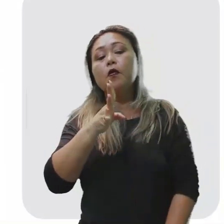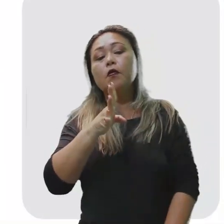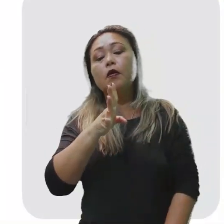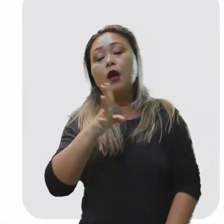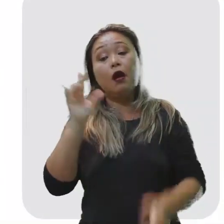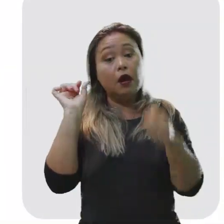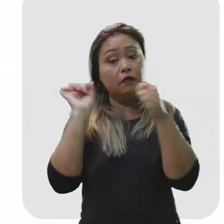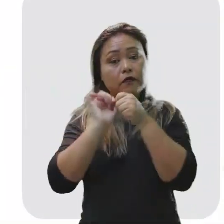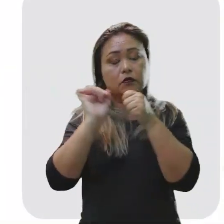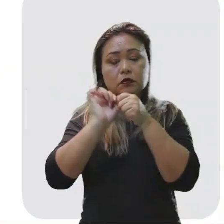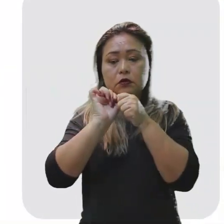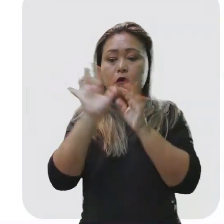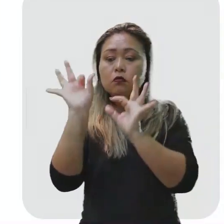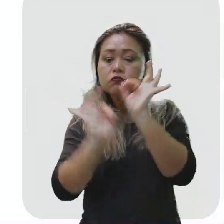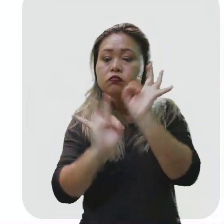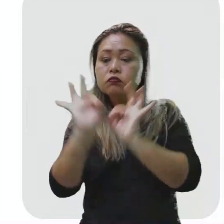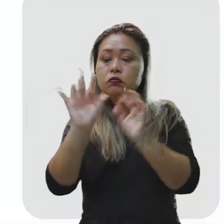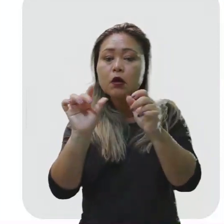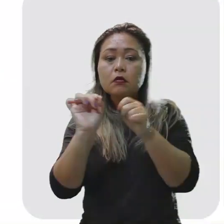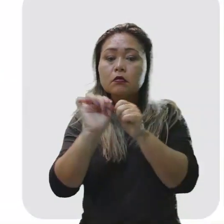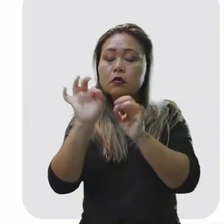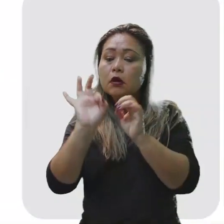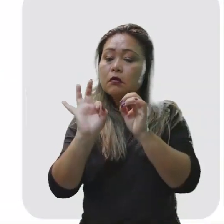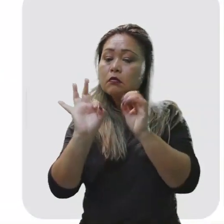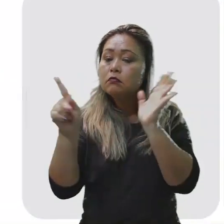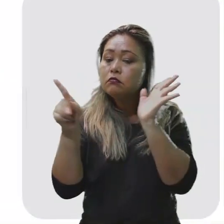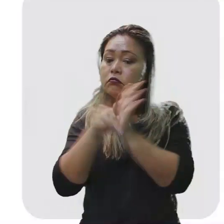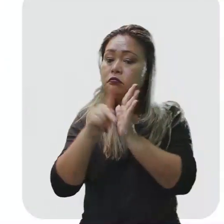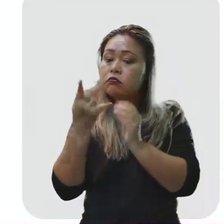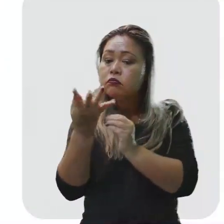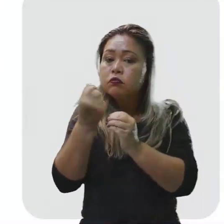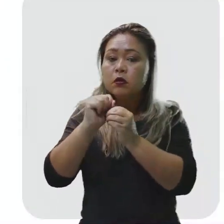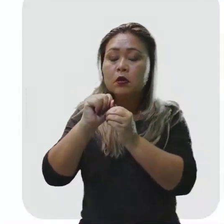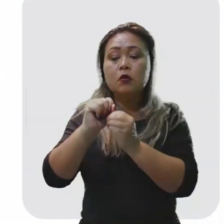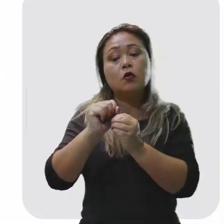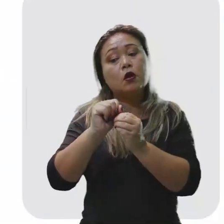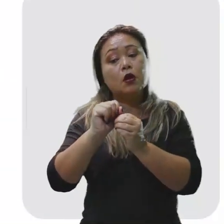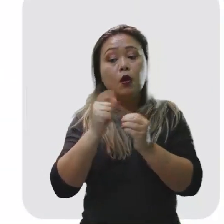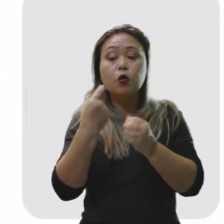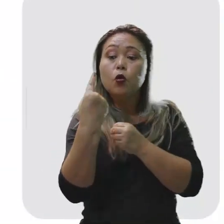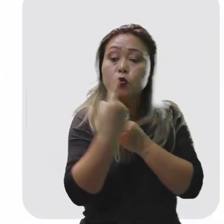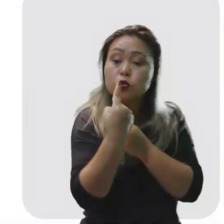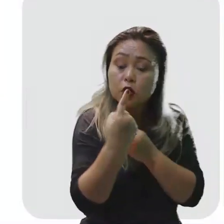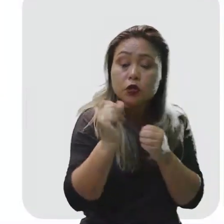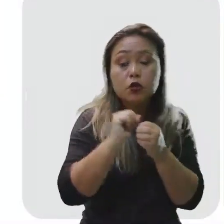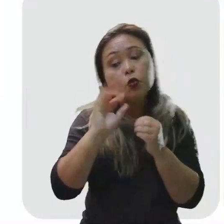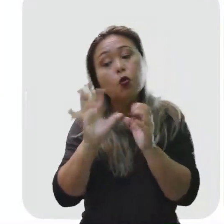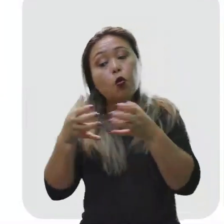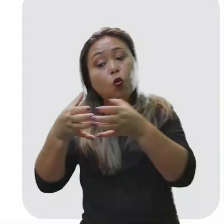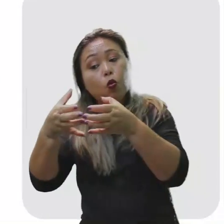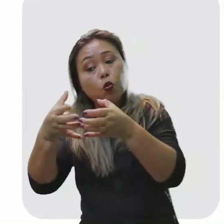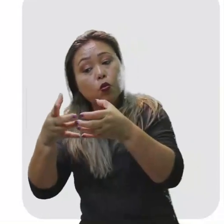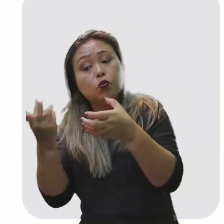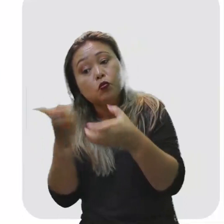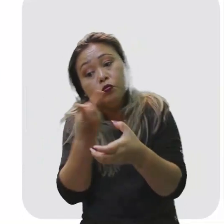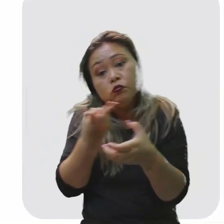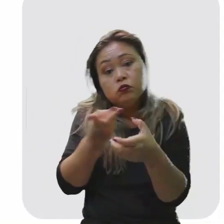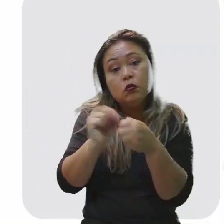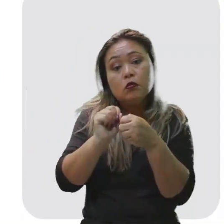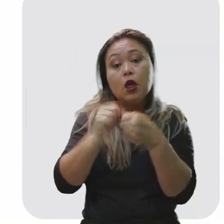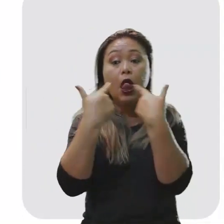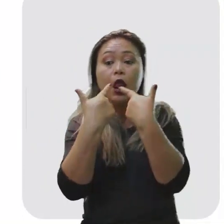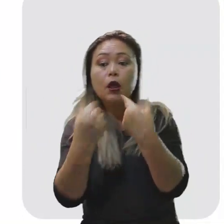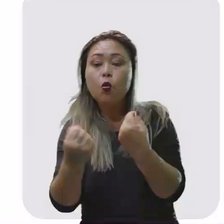conhecer, realizar produções artísticas, individuais ou coletivas, nas linguagens da arte